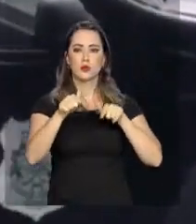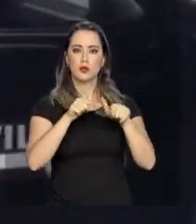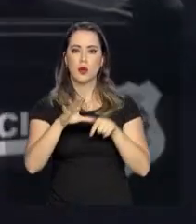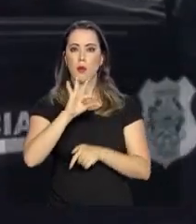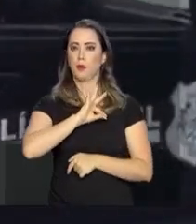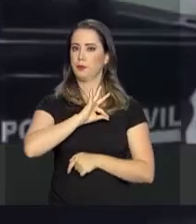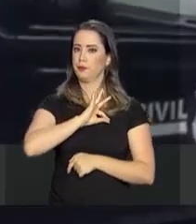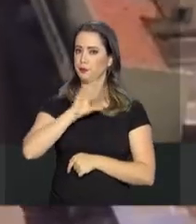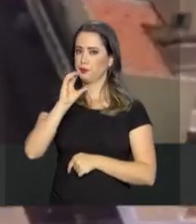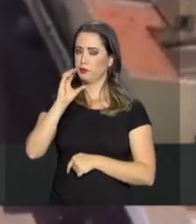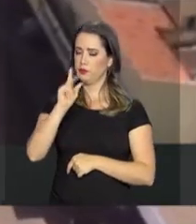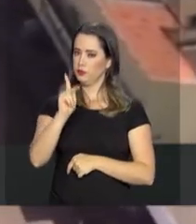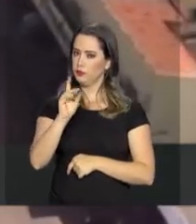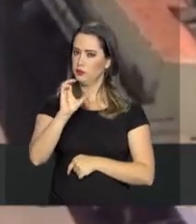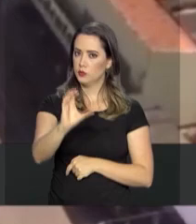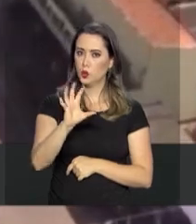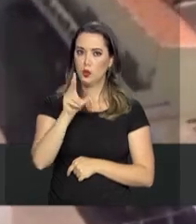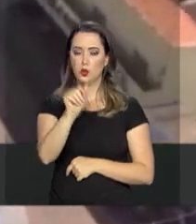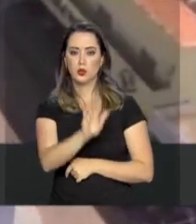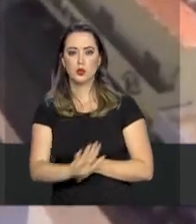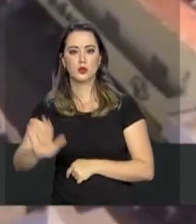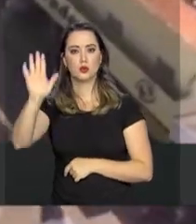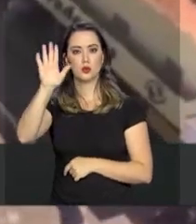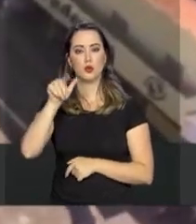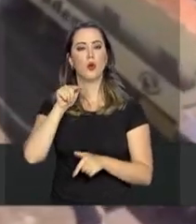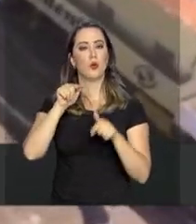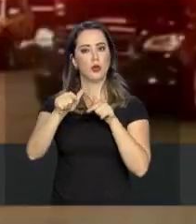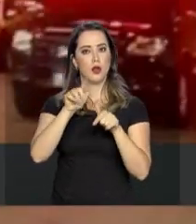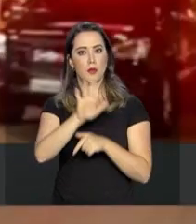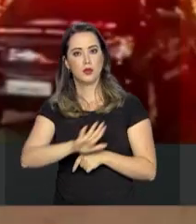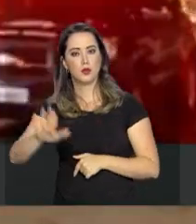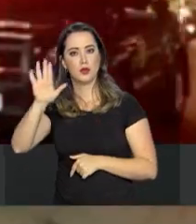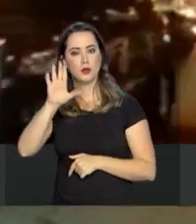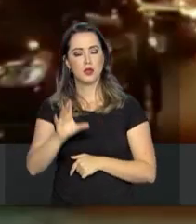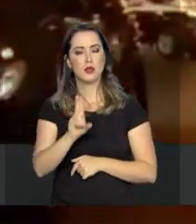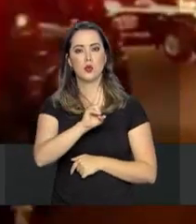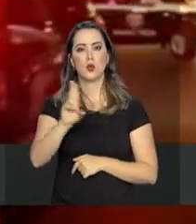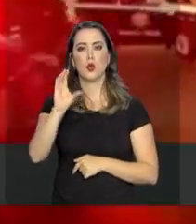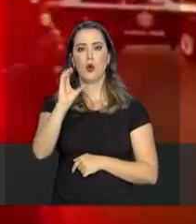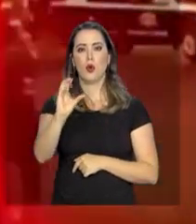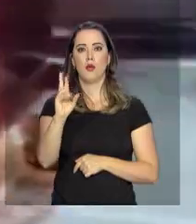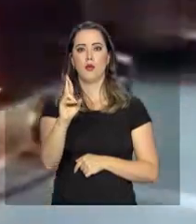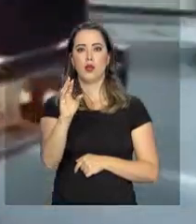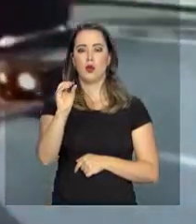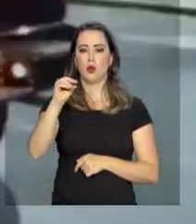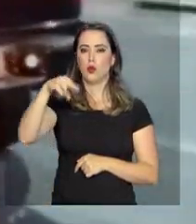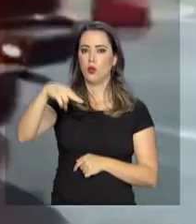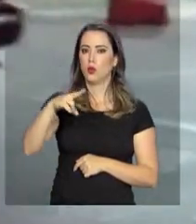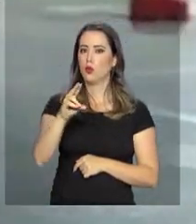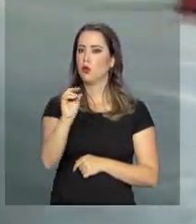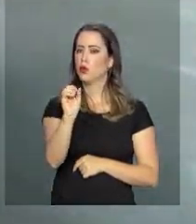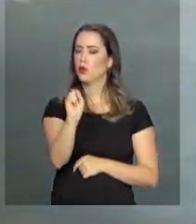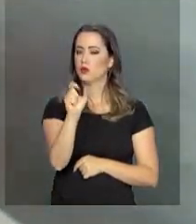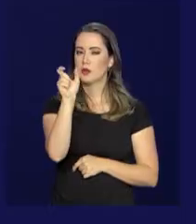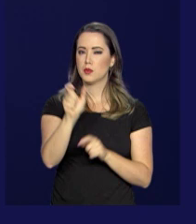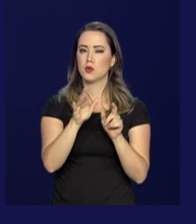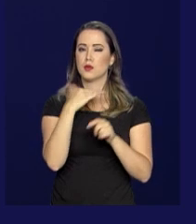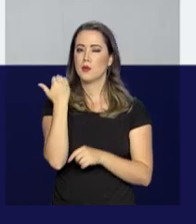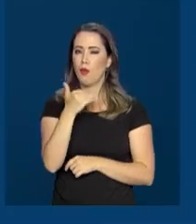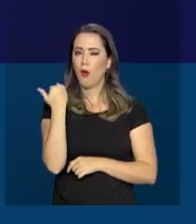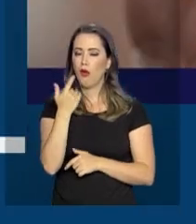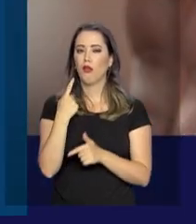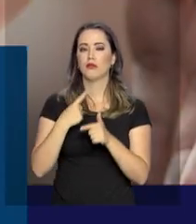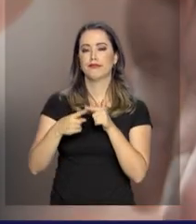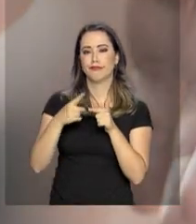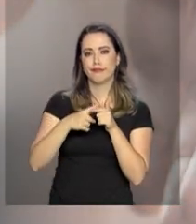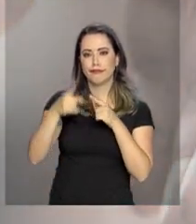Polícia Civil em todo o Brasil. A operação foi batizada de Cronos, em referência às vítimas que perderam suas vidas com os crimes. Os